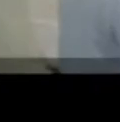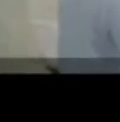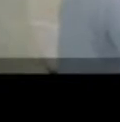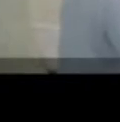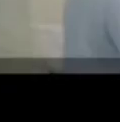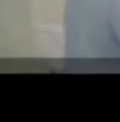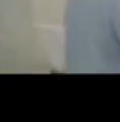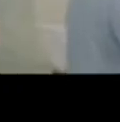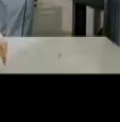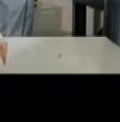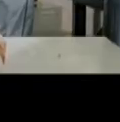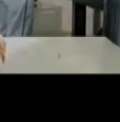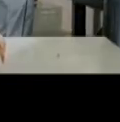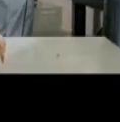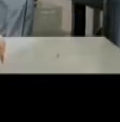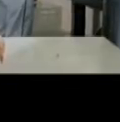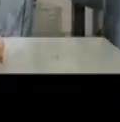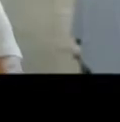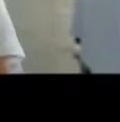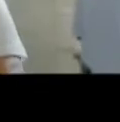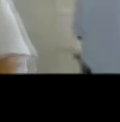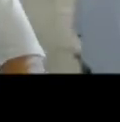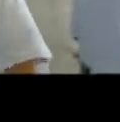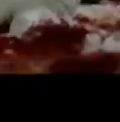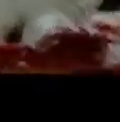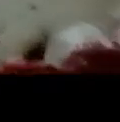Ninguém faz isso. Oi, pode falar.